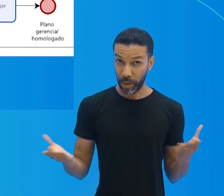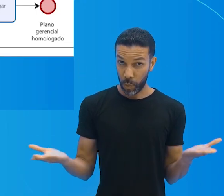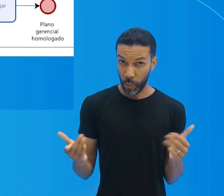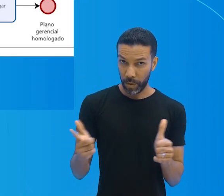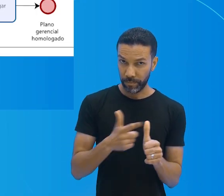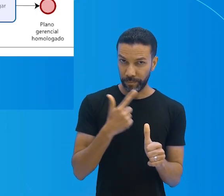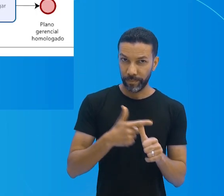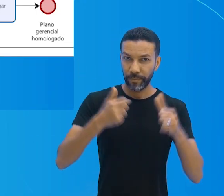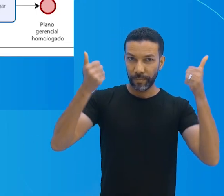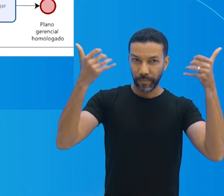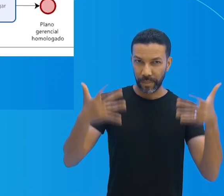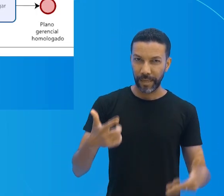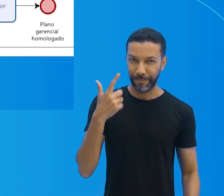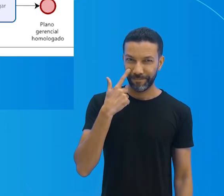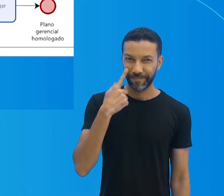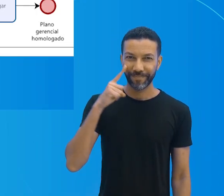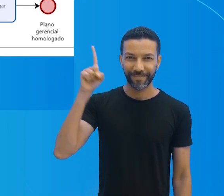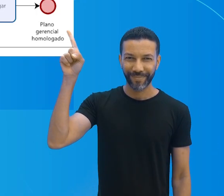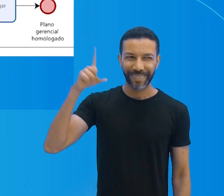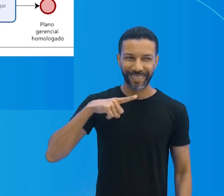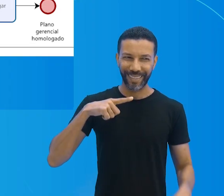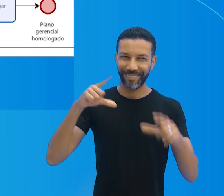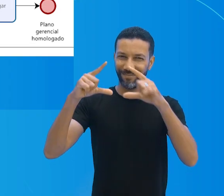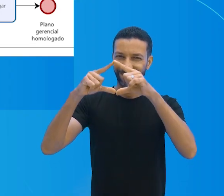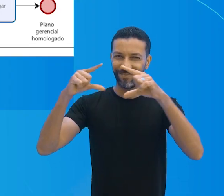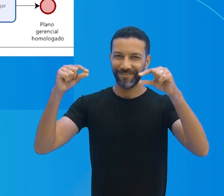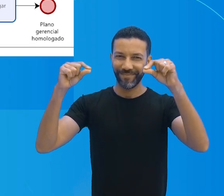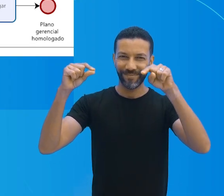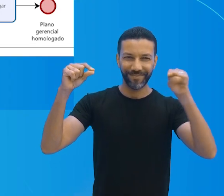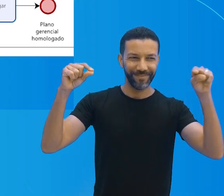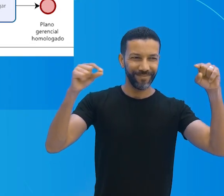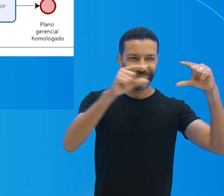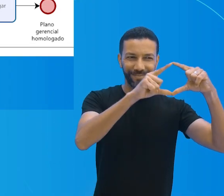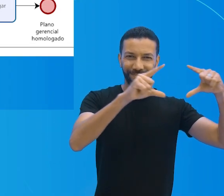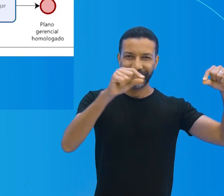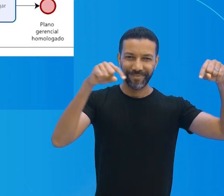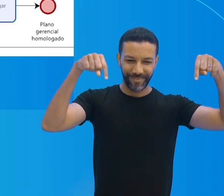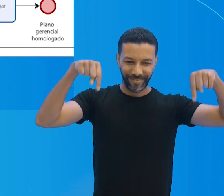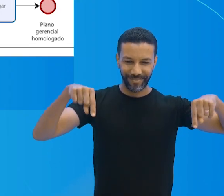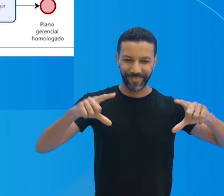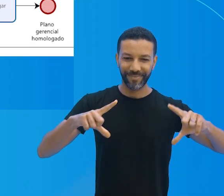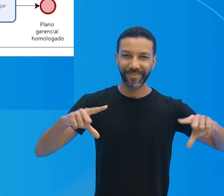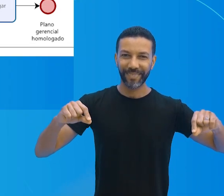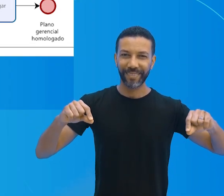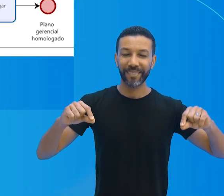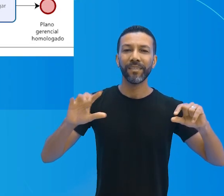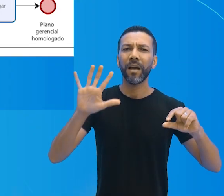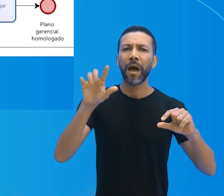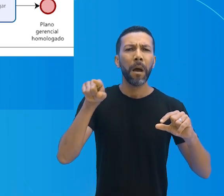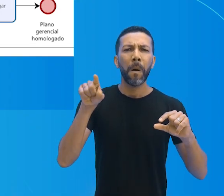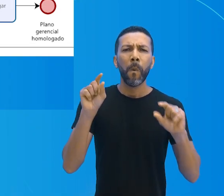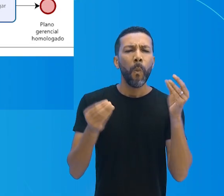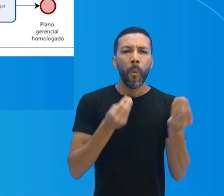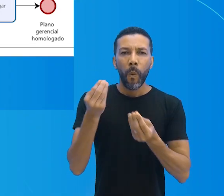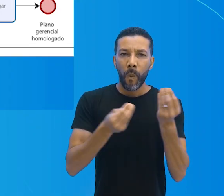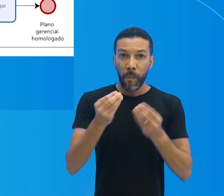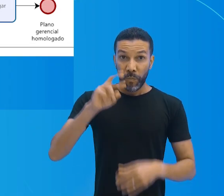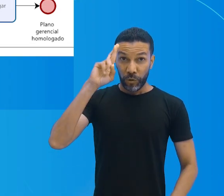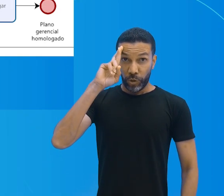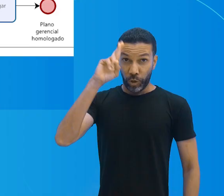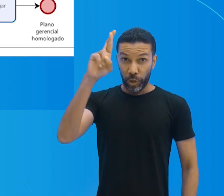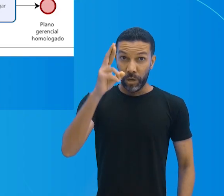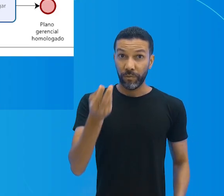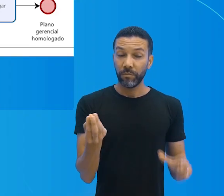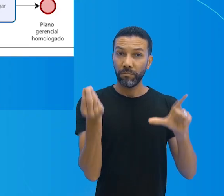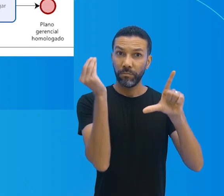pouco mais de detalhes como que se cadastra esse plano gerencial, que é cadastrado pela